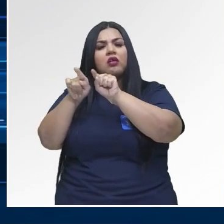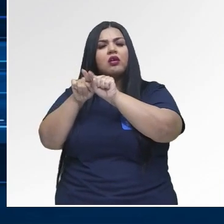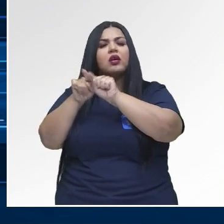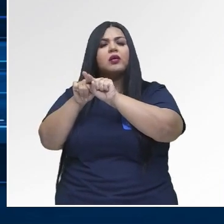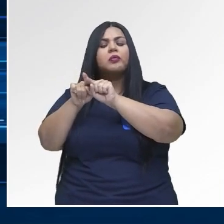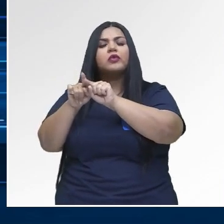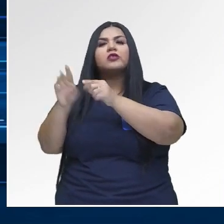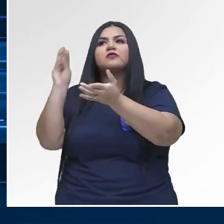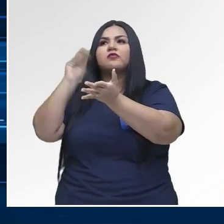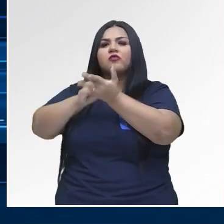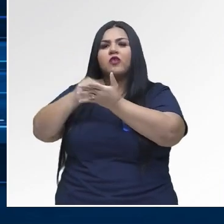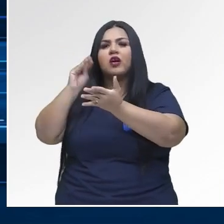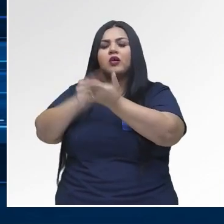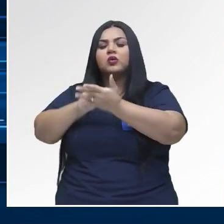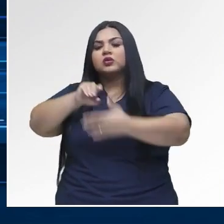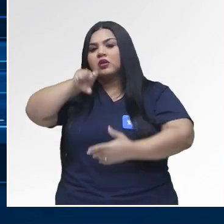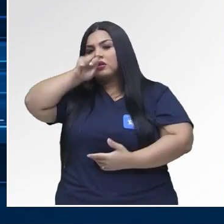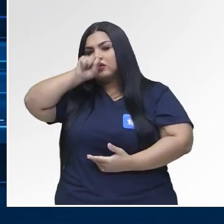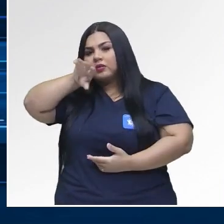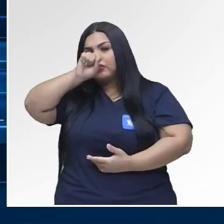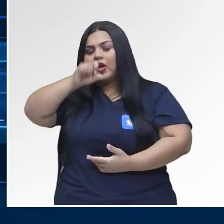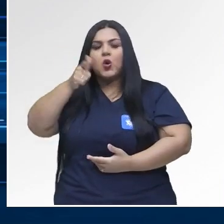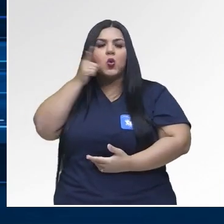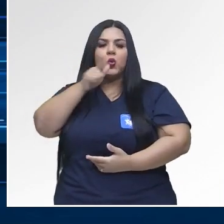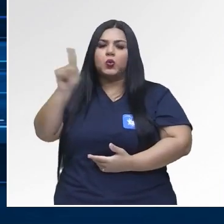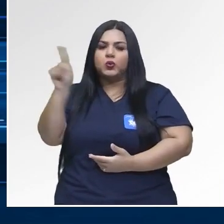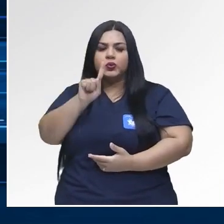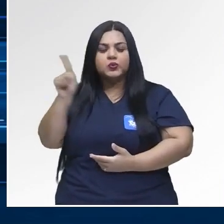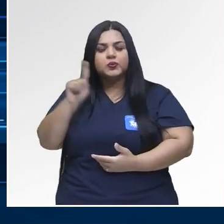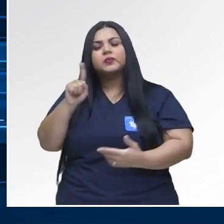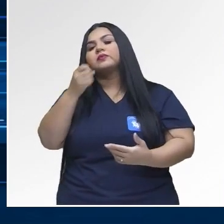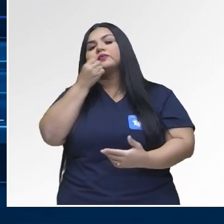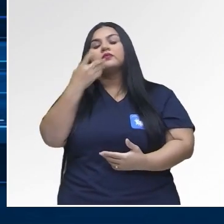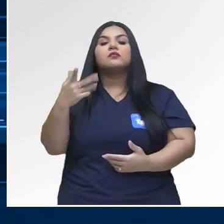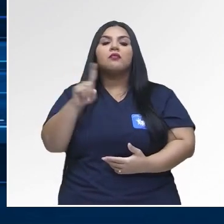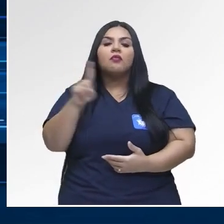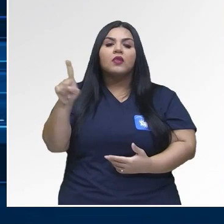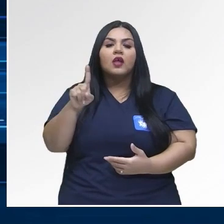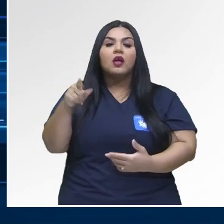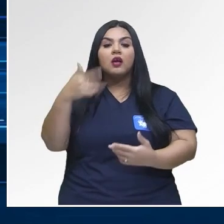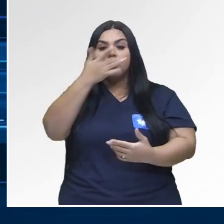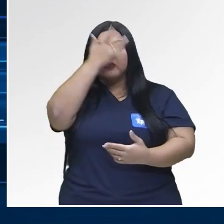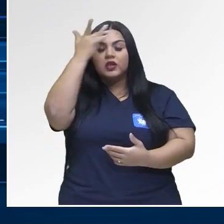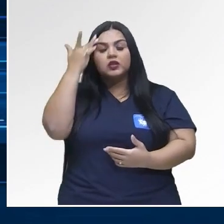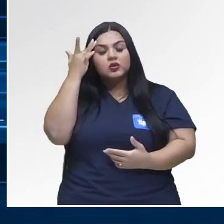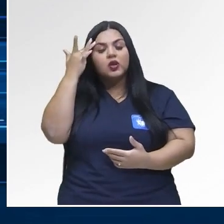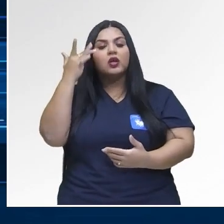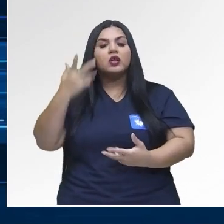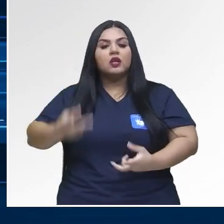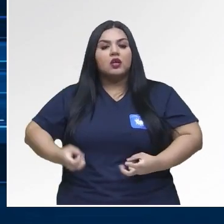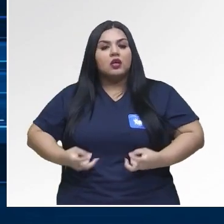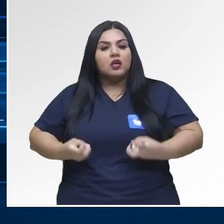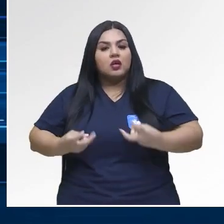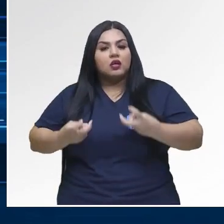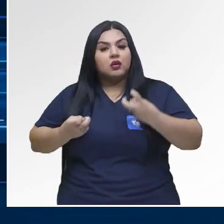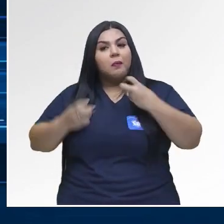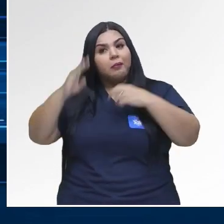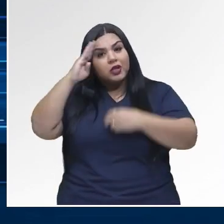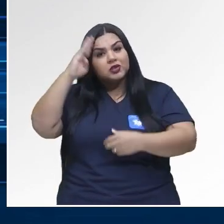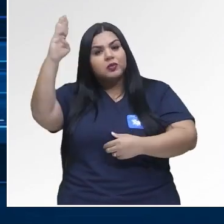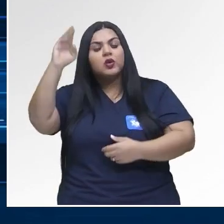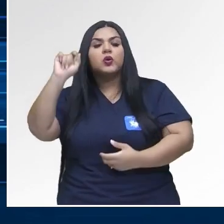insuficiência respiratória, tá? Então, a pessoa que tem o câncer de pulmão, né, o principal fator de risco